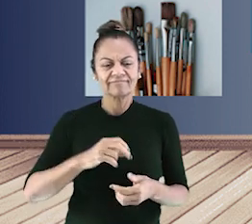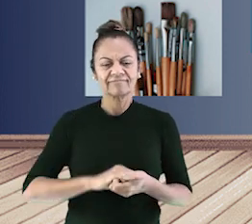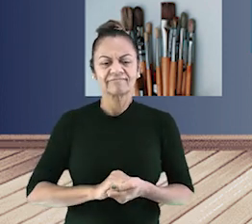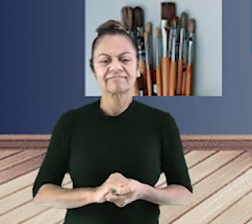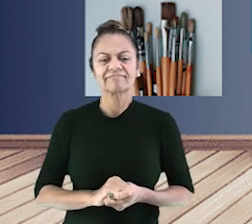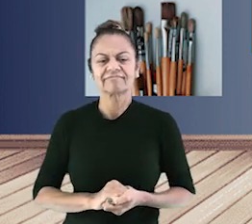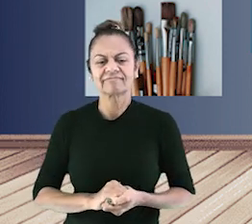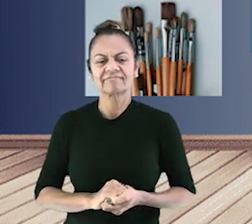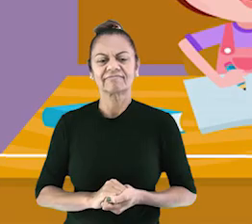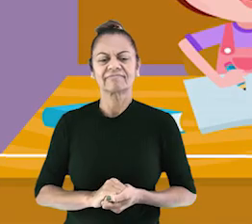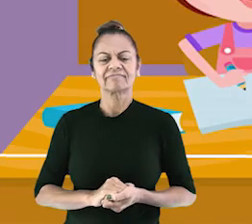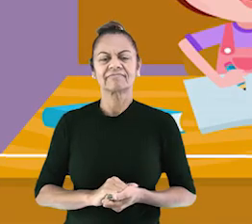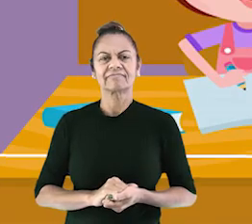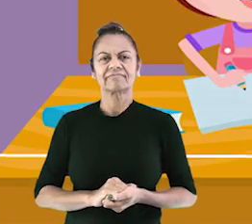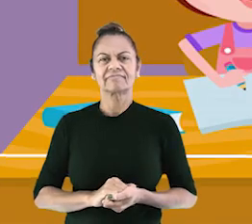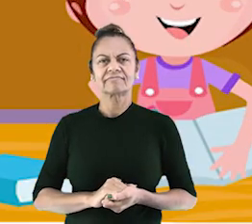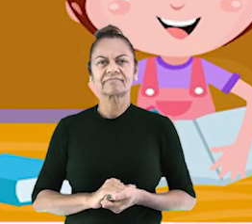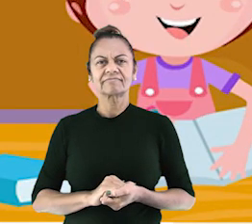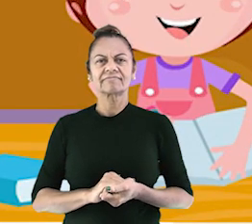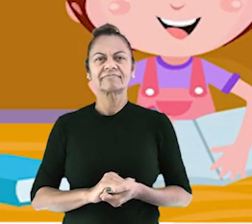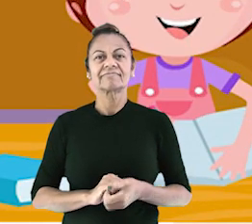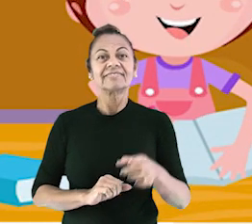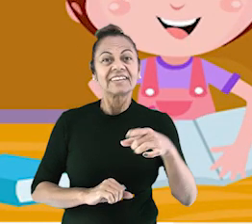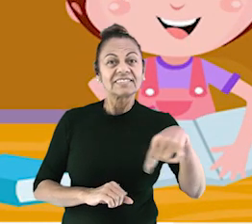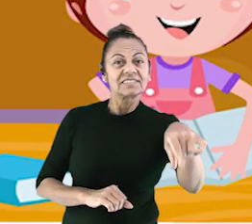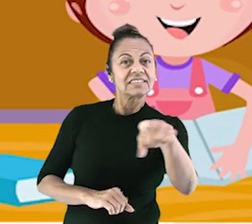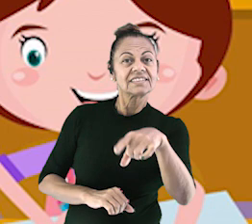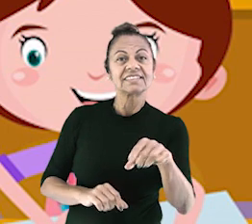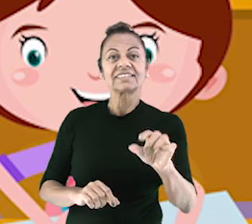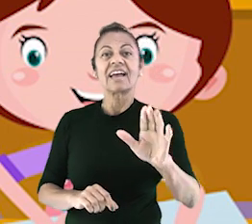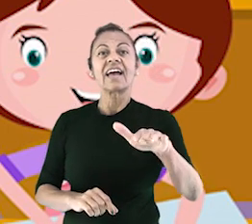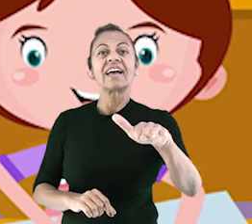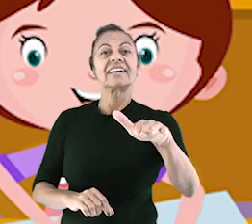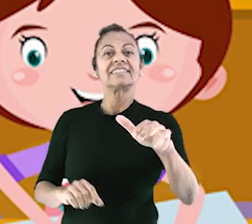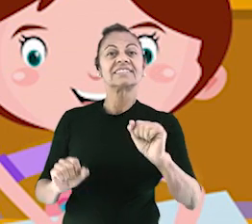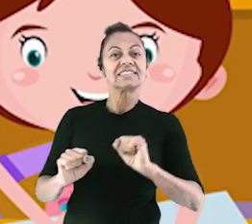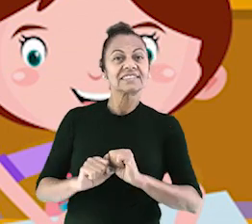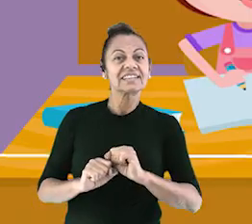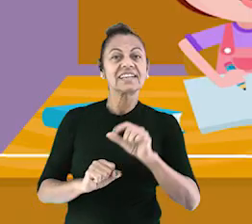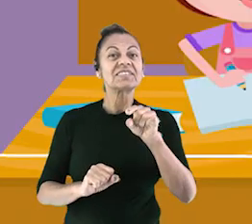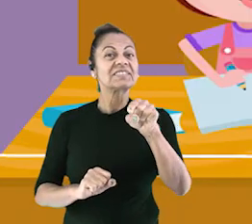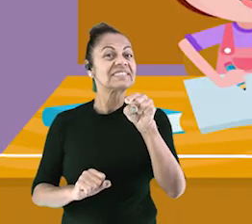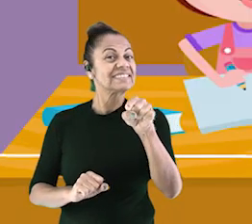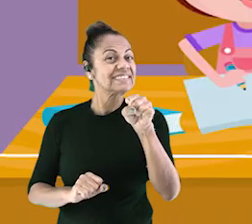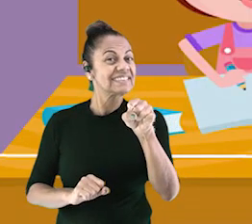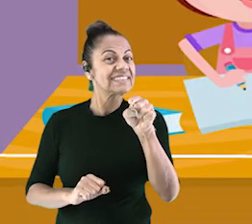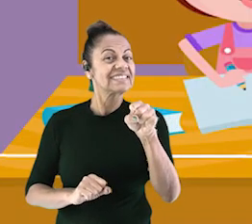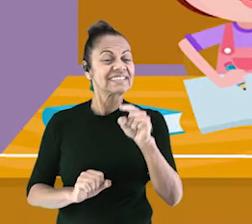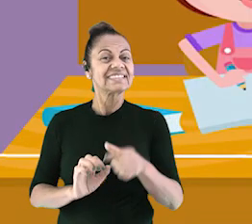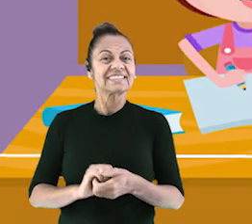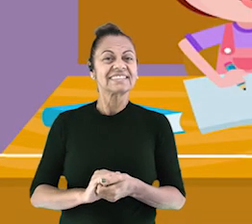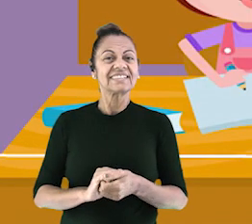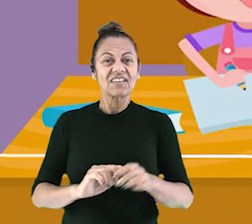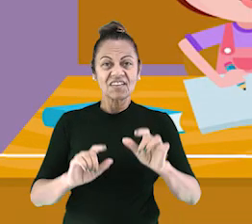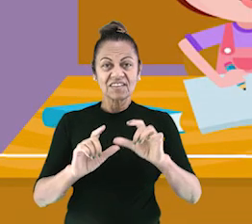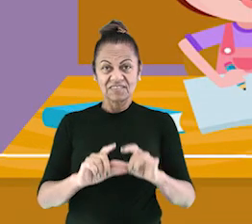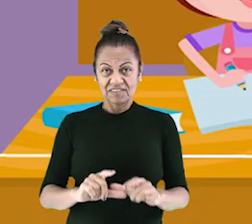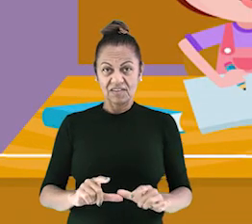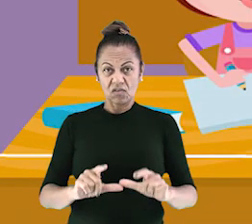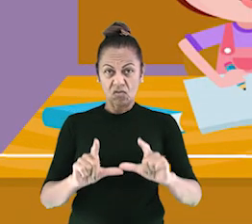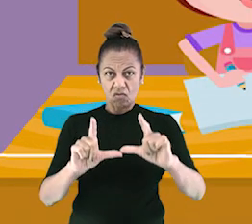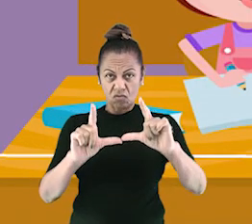ponta. Ei, você... É você